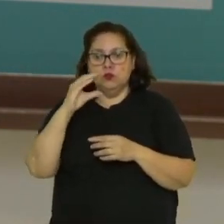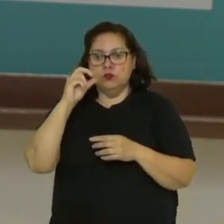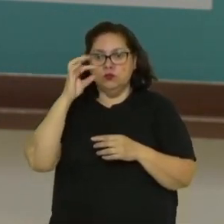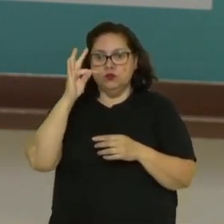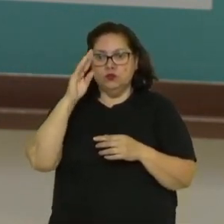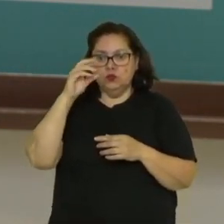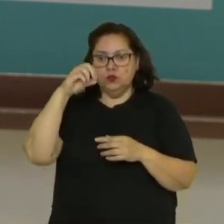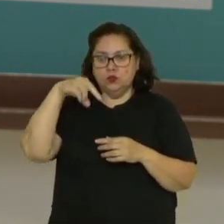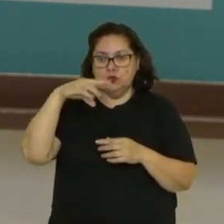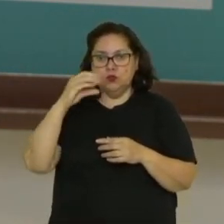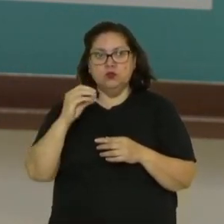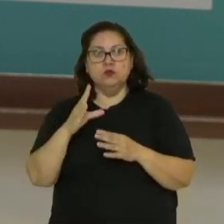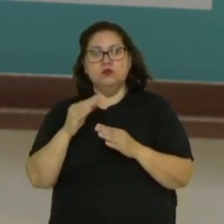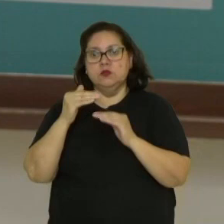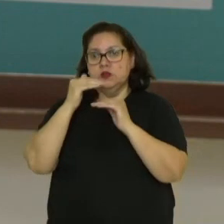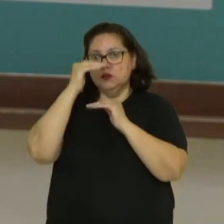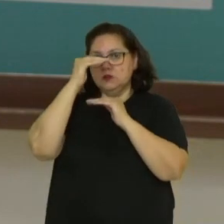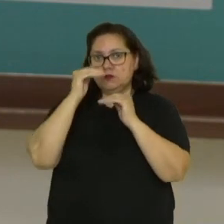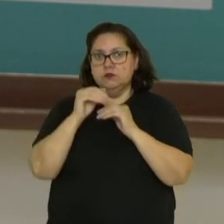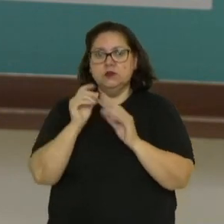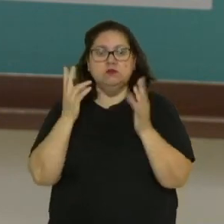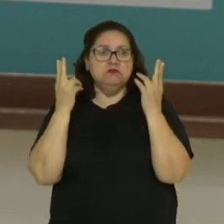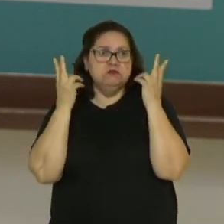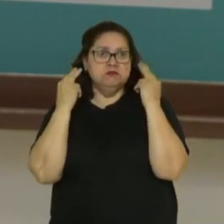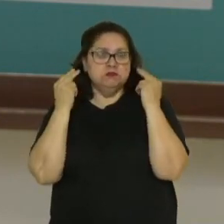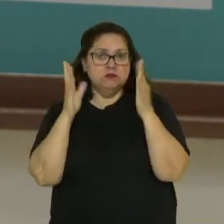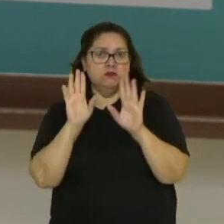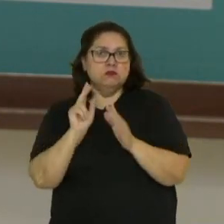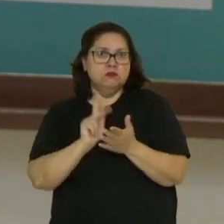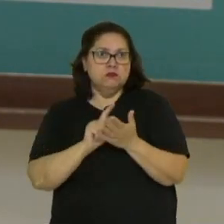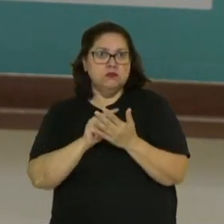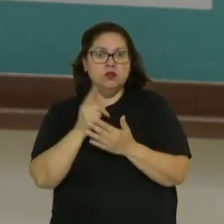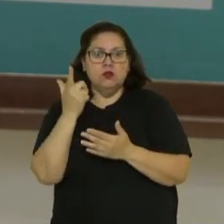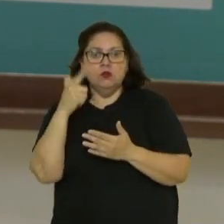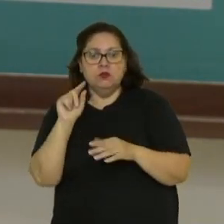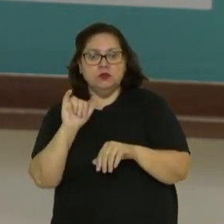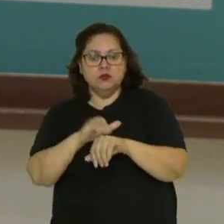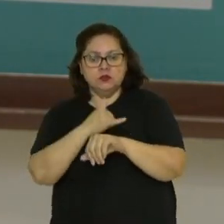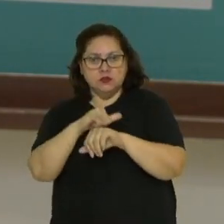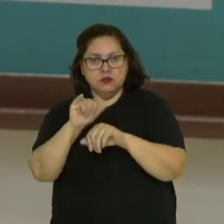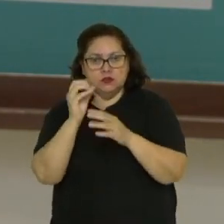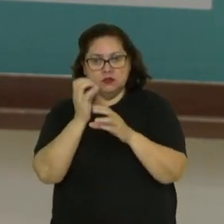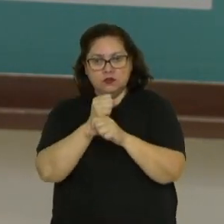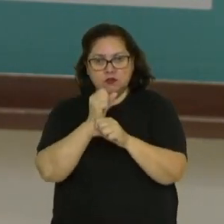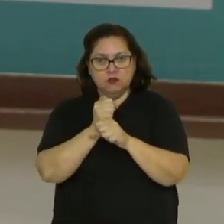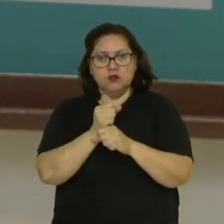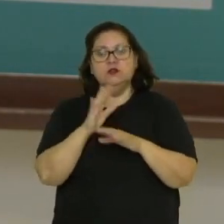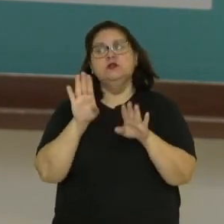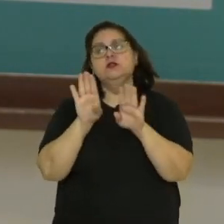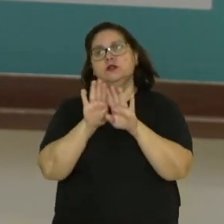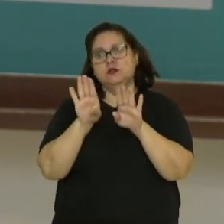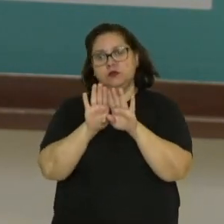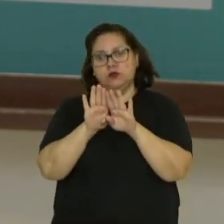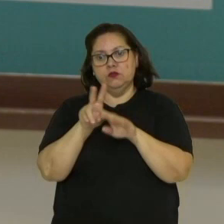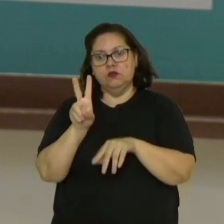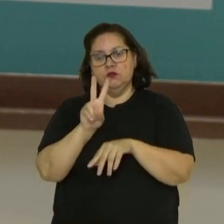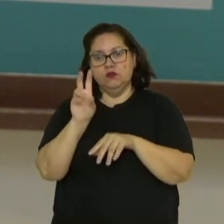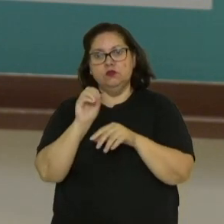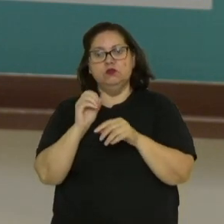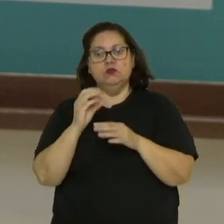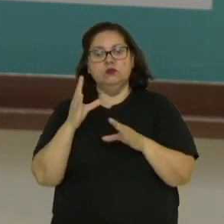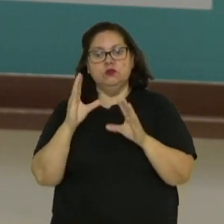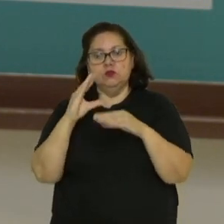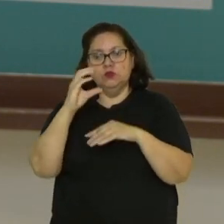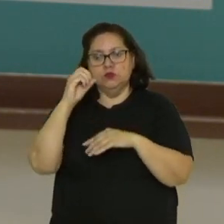que é esta parte aqui. Bem tranquilo, não é verdade? É uma outra estratégia de calcular também o volume do tronco